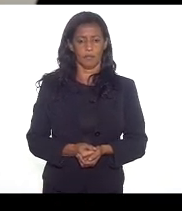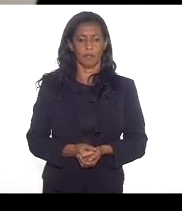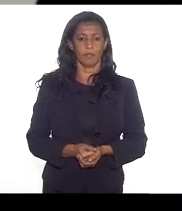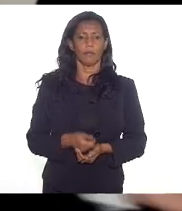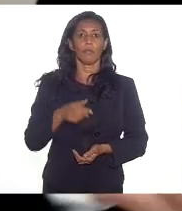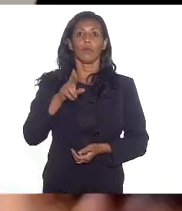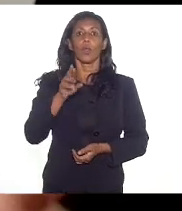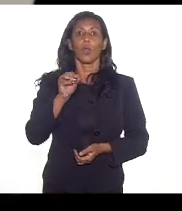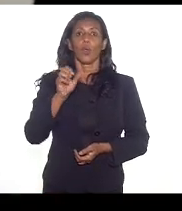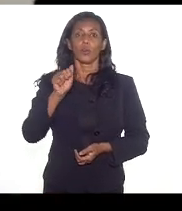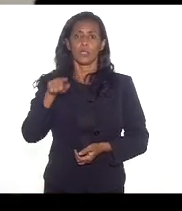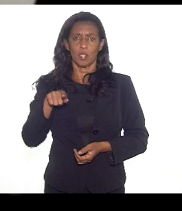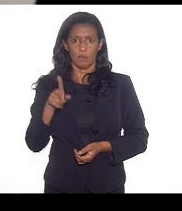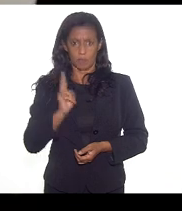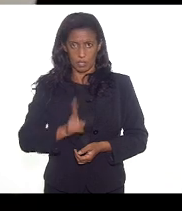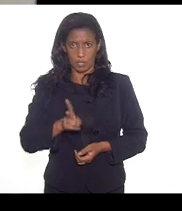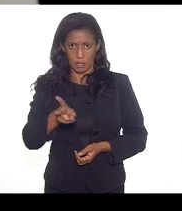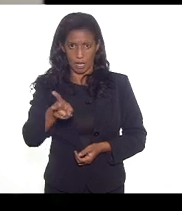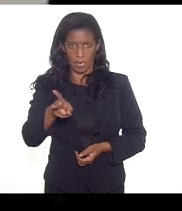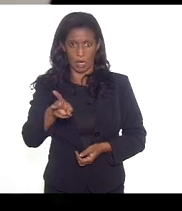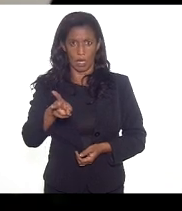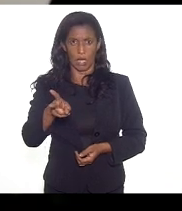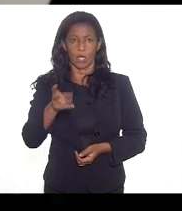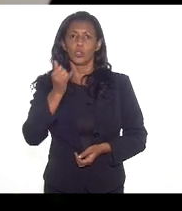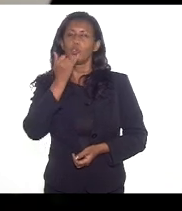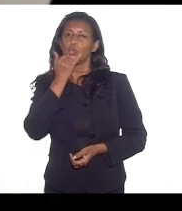prosseguir, eu vou ligar para o secretário enquanto isso. Por favor,